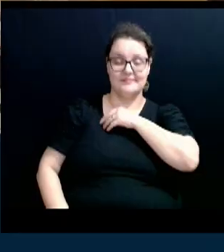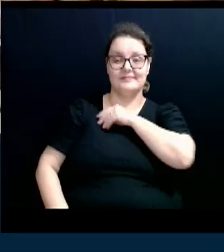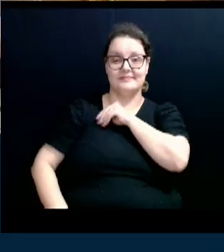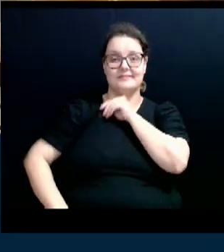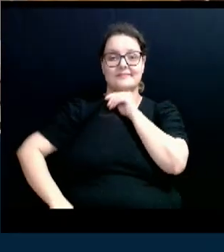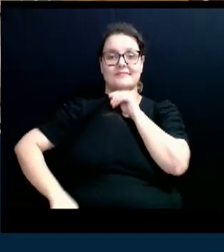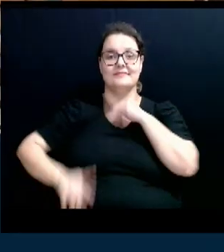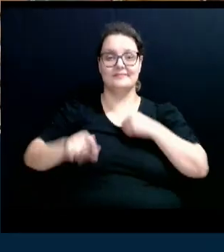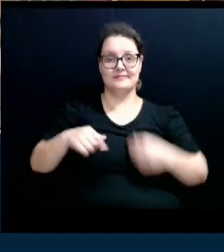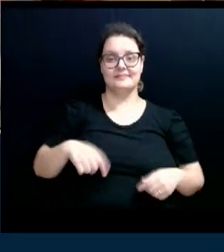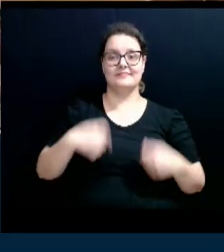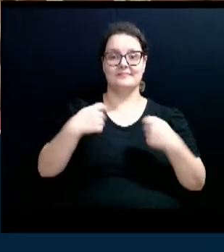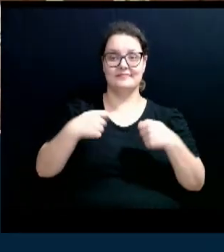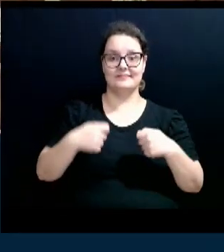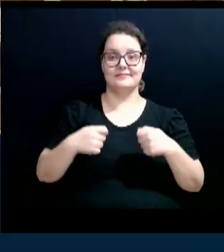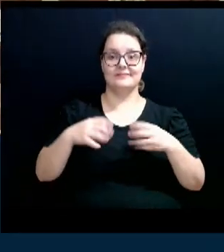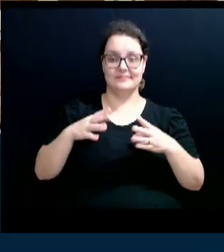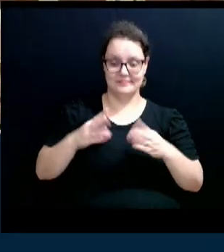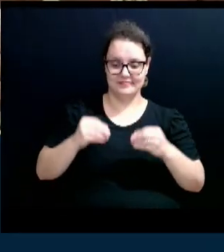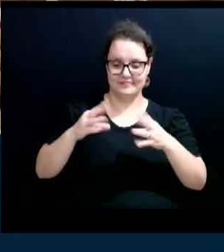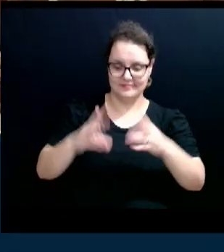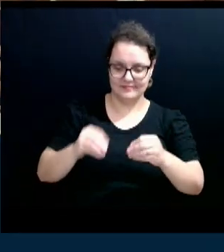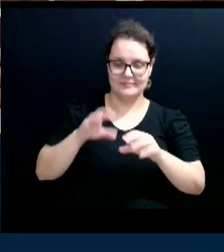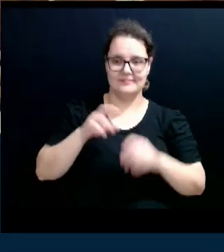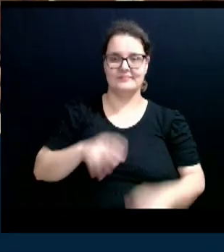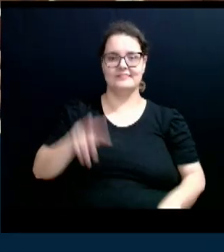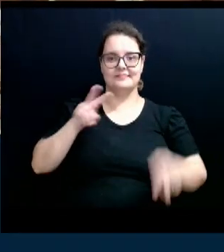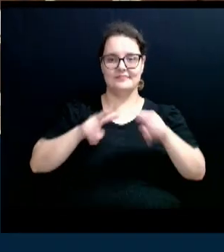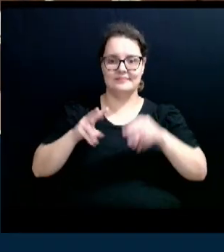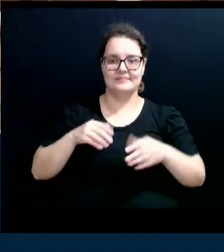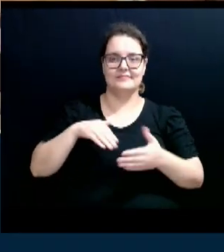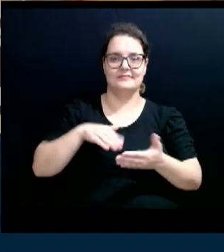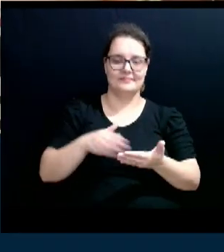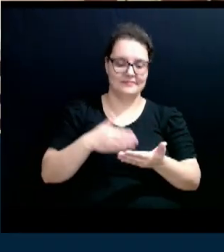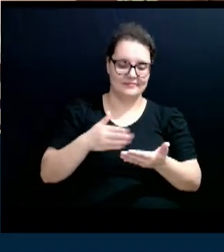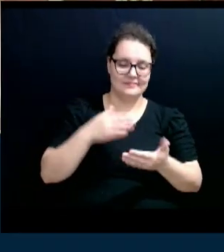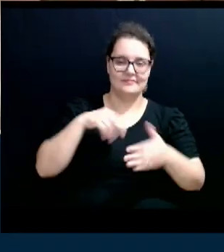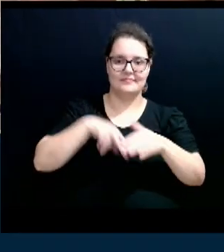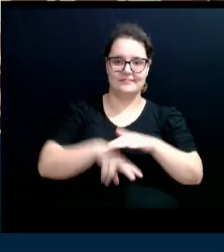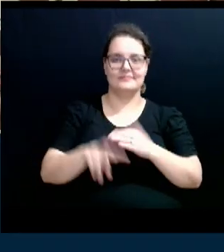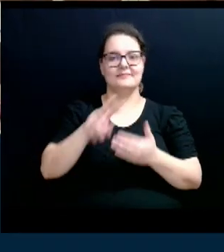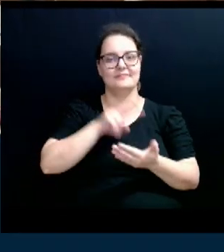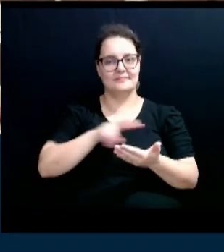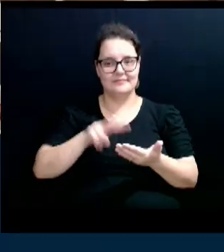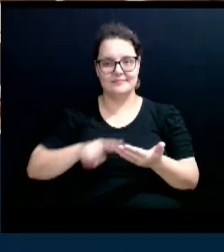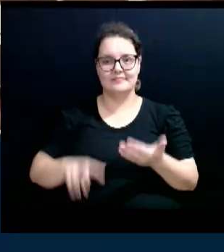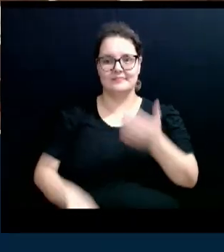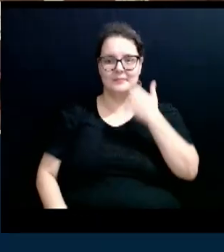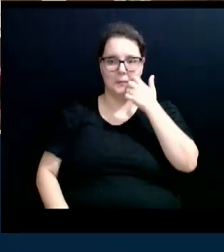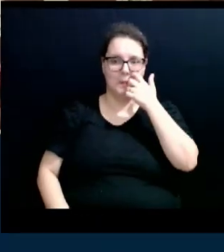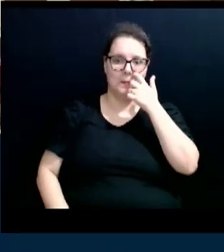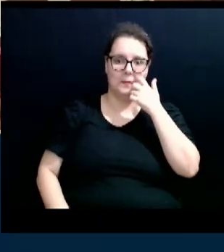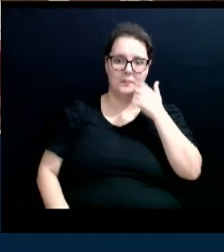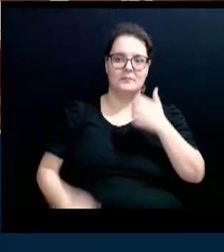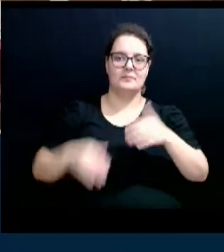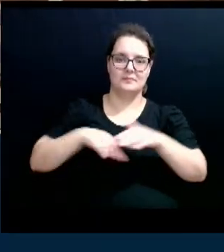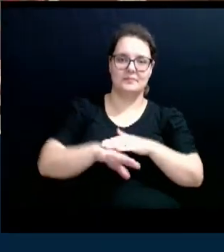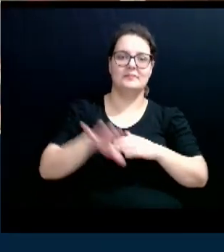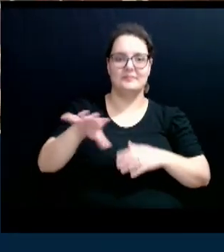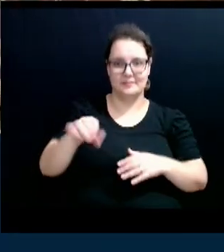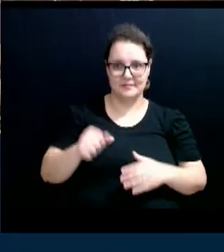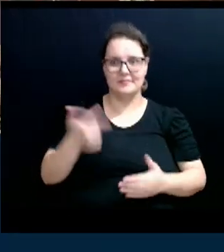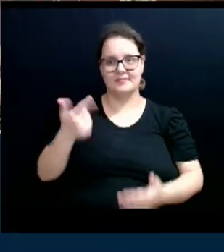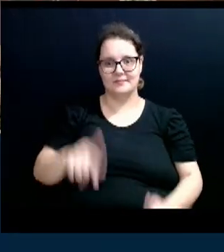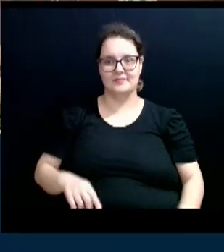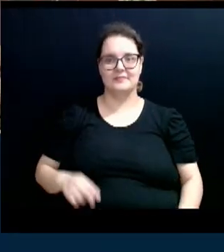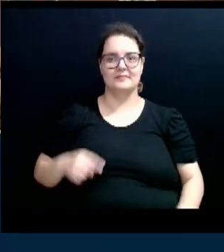precisa, tato, físico, aqui, ó, guardar, poder olhar, poder ler, poder folhear. Aí depois você guarda, depois você pega de novo. Ó, o tempo